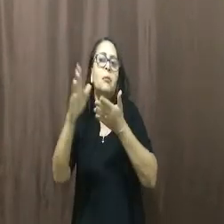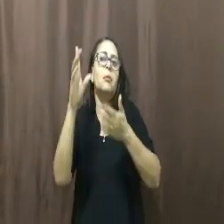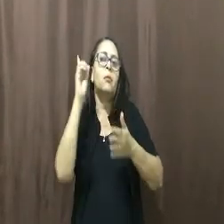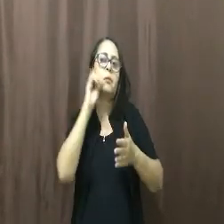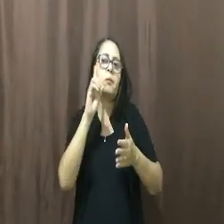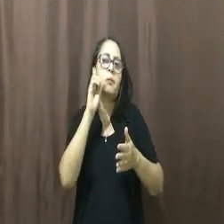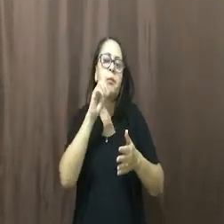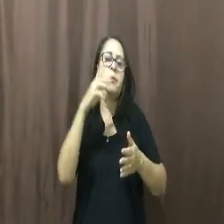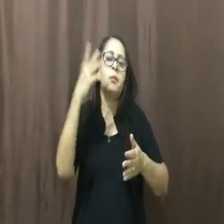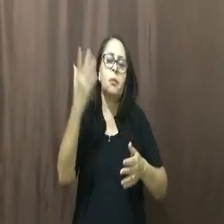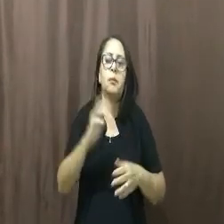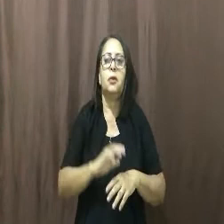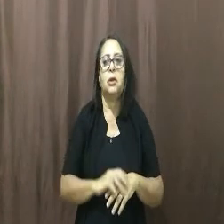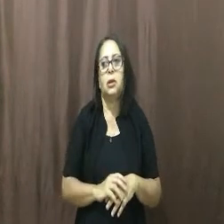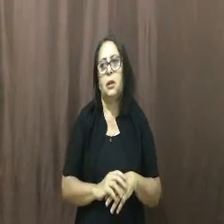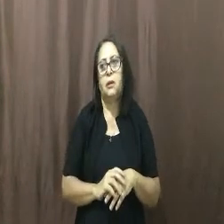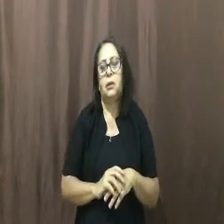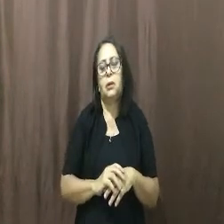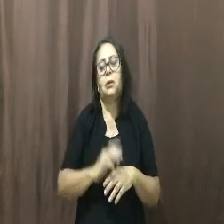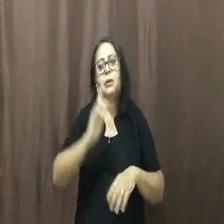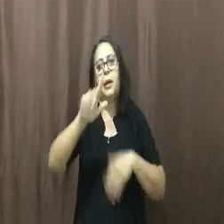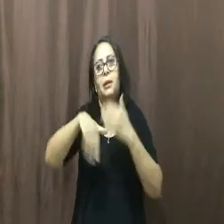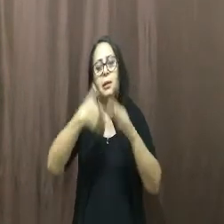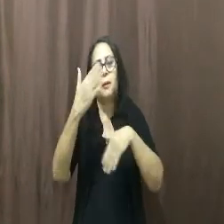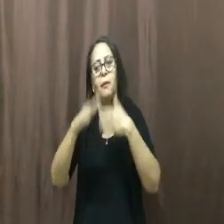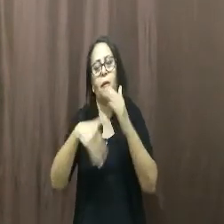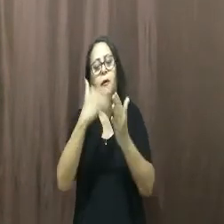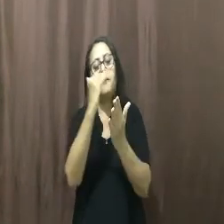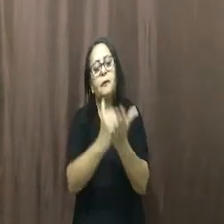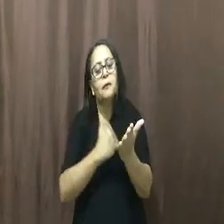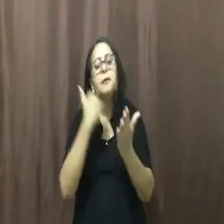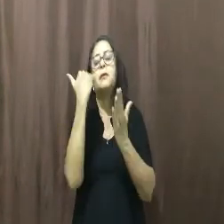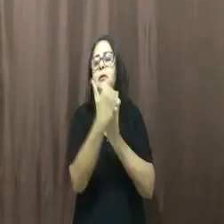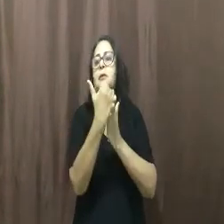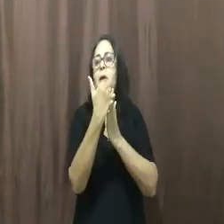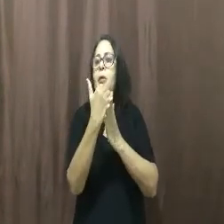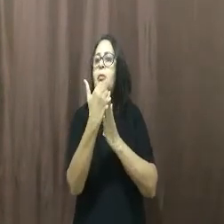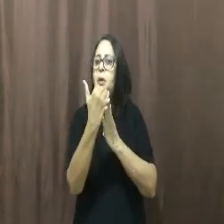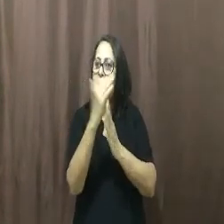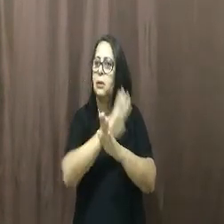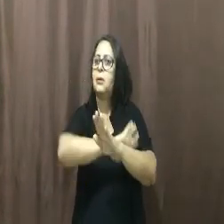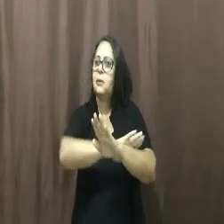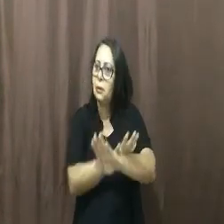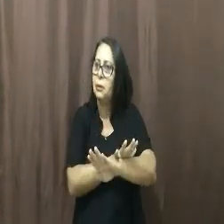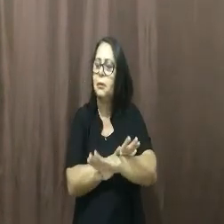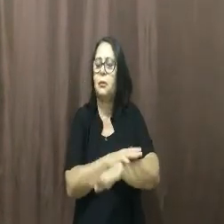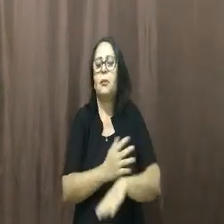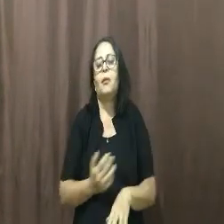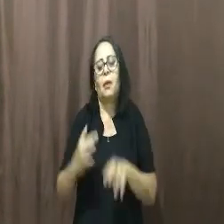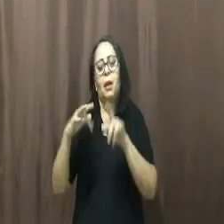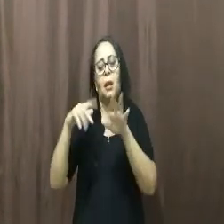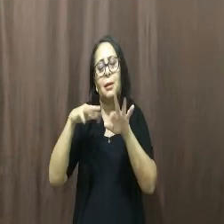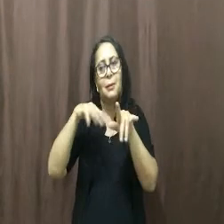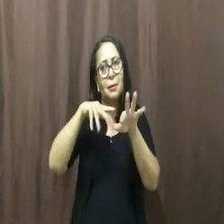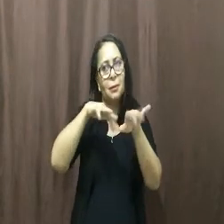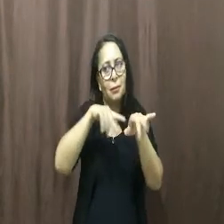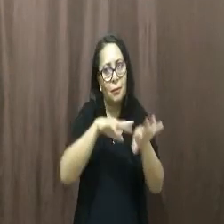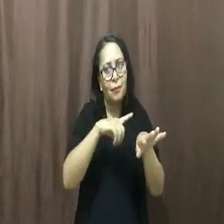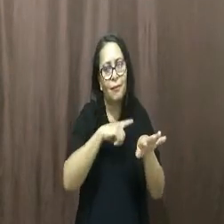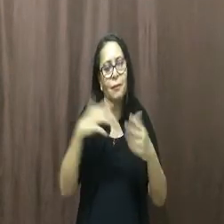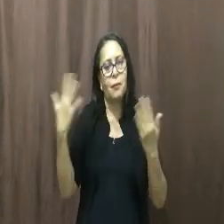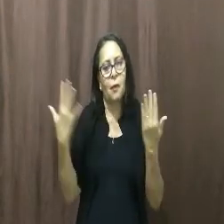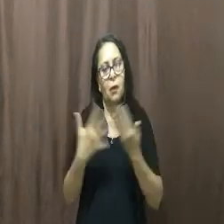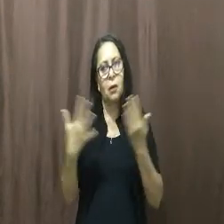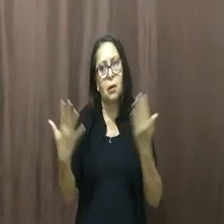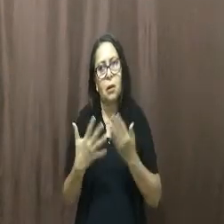do início dos Estados Unidos, e foi se exacerbando, se intensificando. Essas